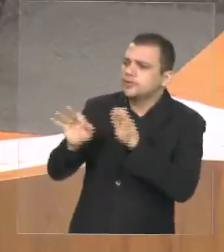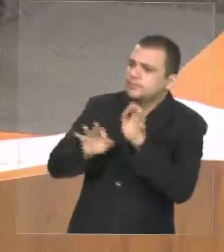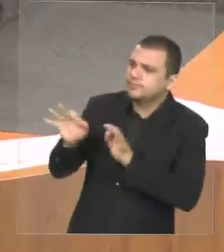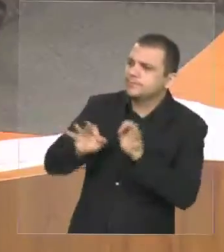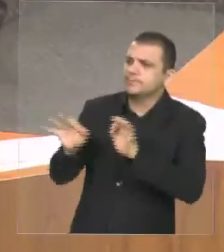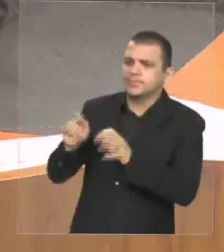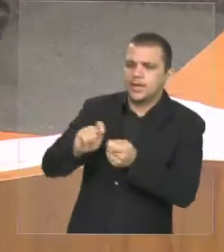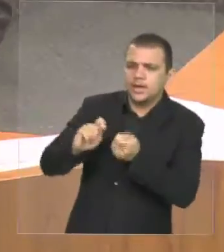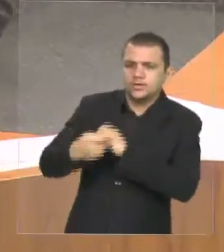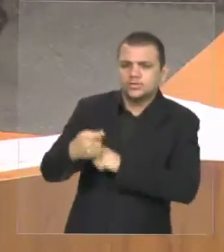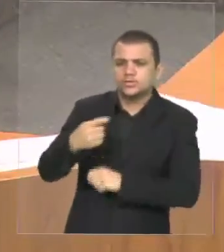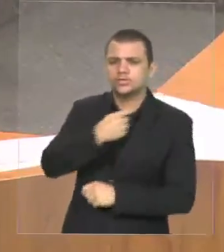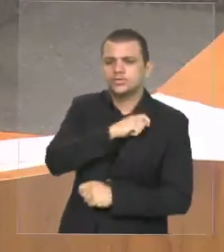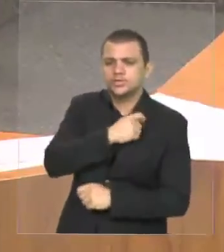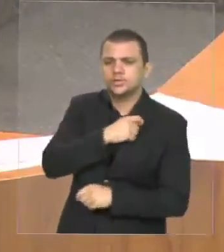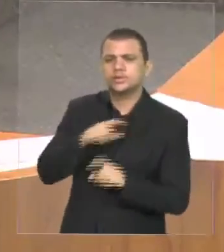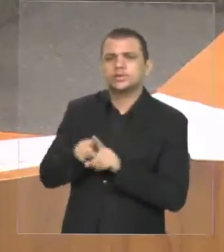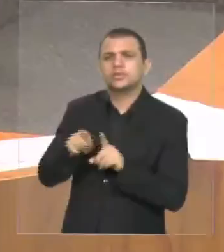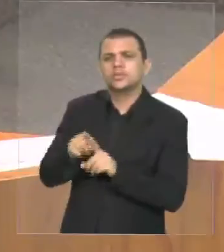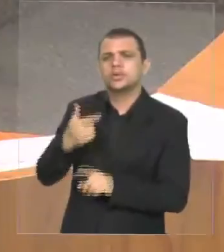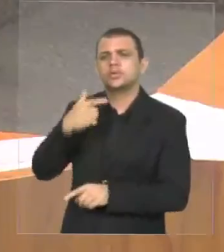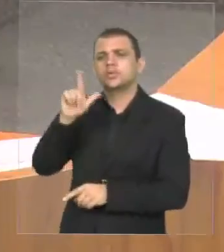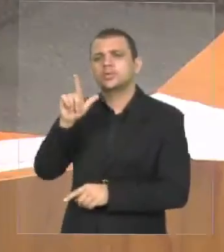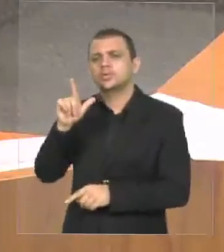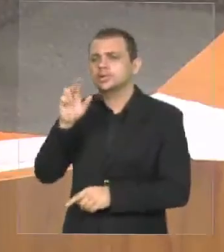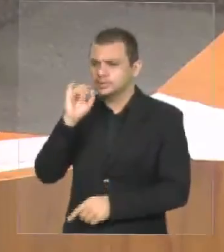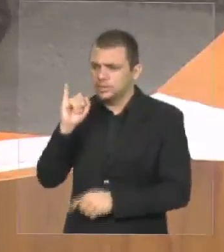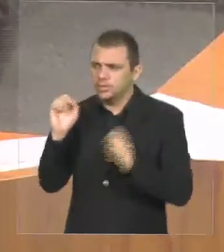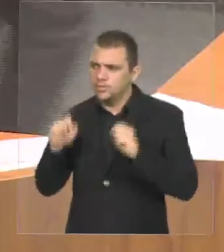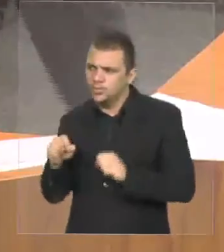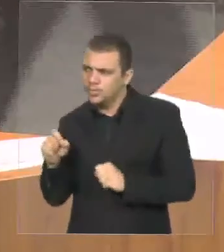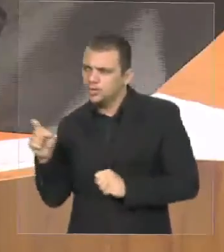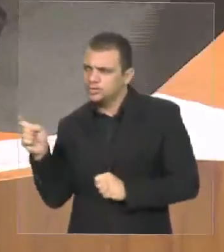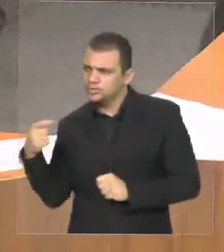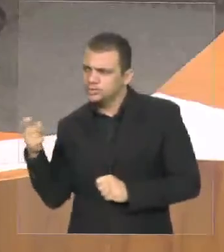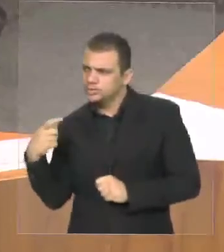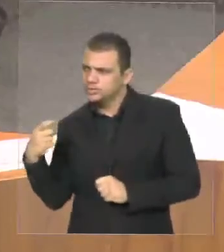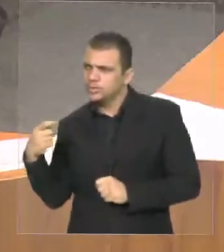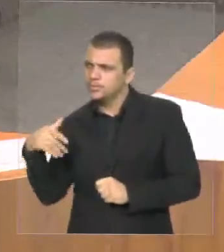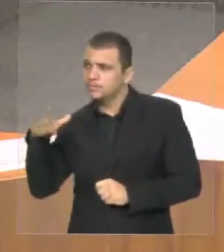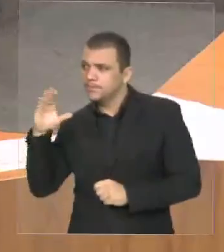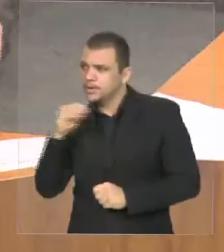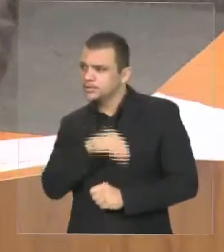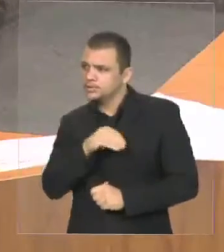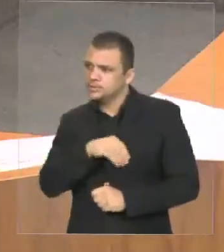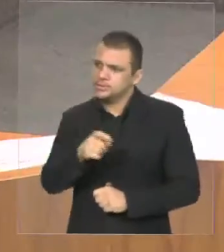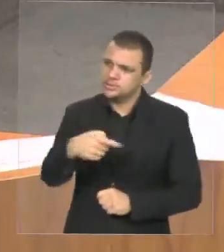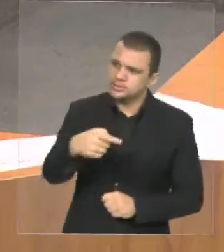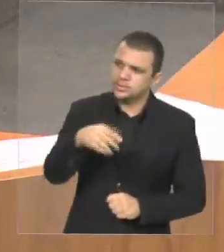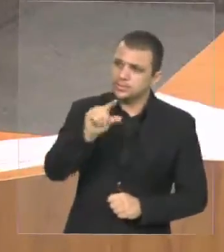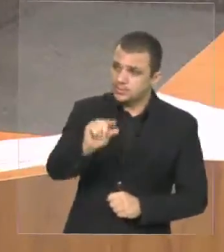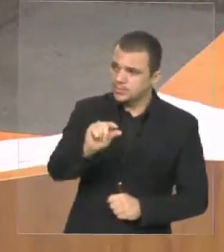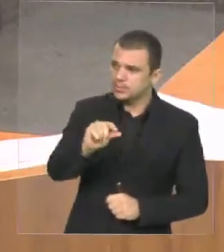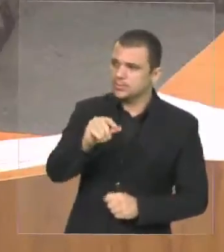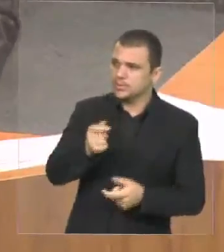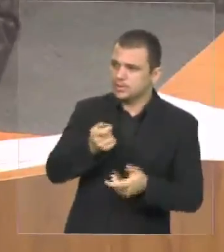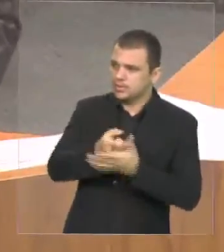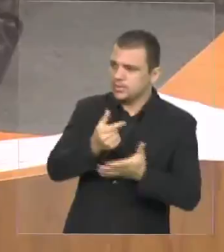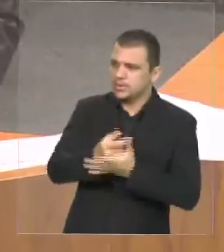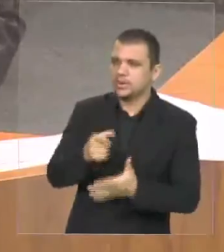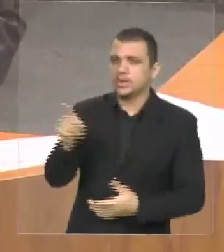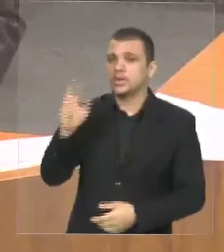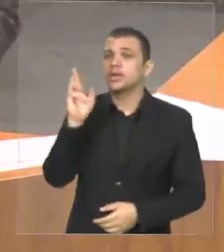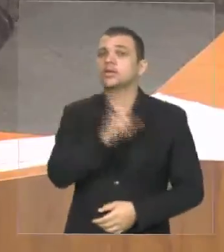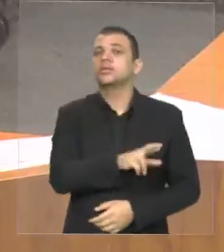ajuste fiscal e se o correto é tributar mais a renda e menos o consumo. E qual foi a resposta dele? Claro, sem